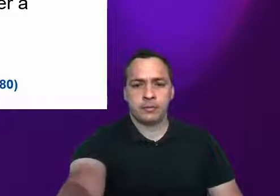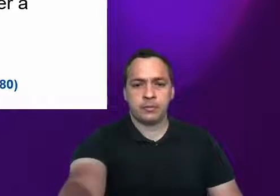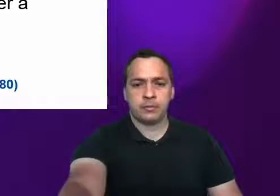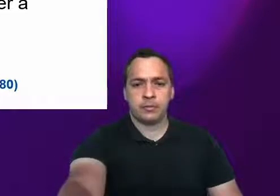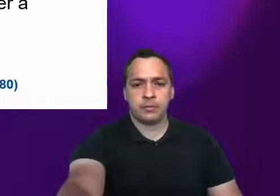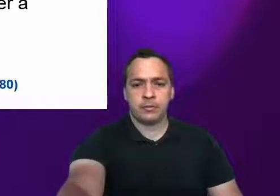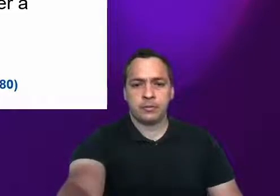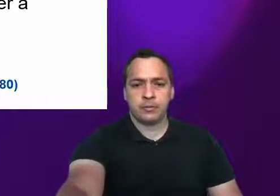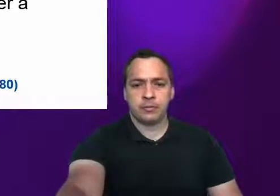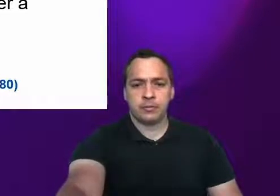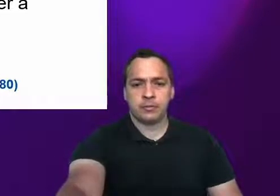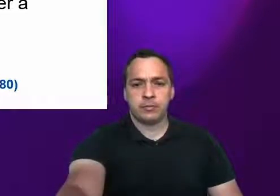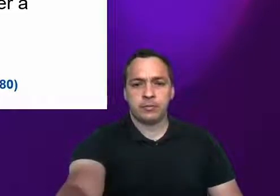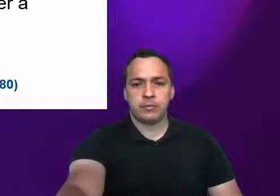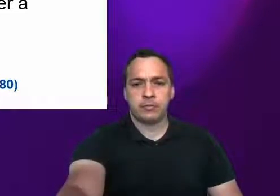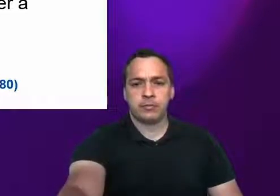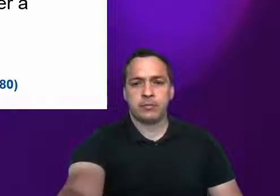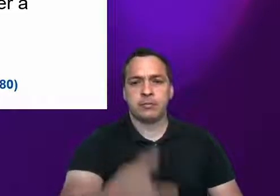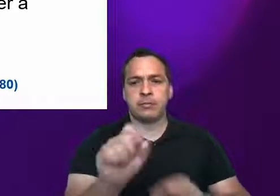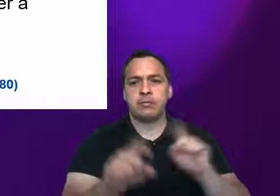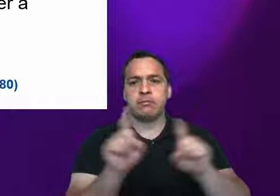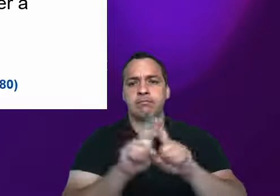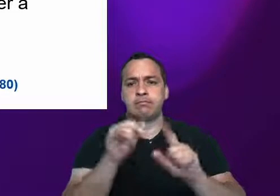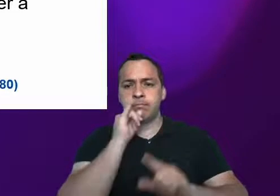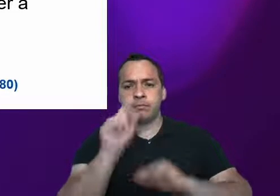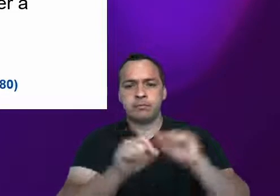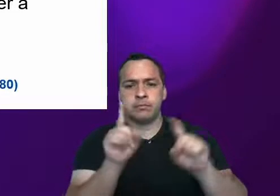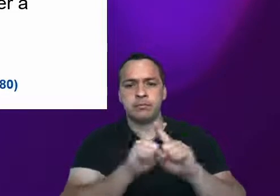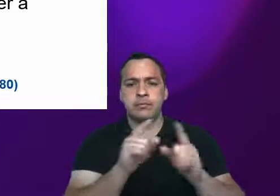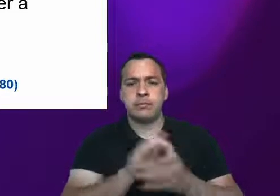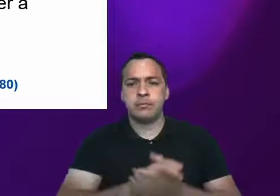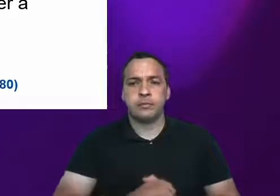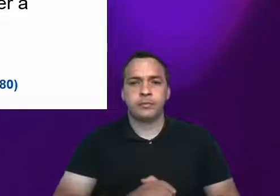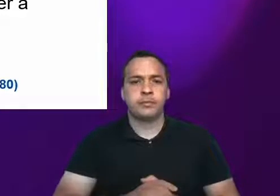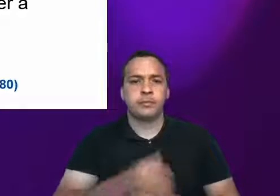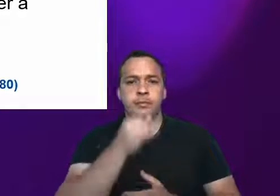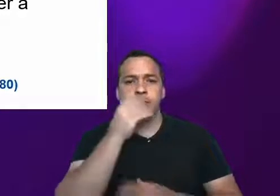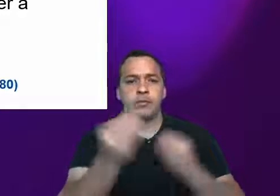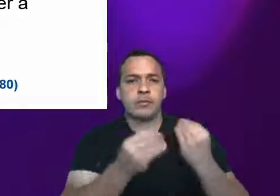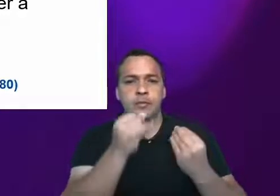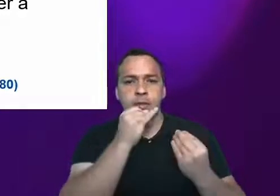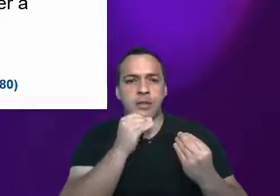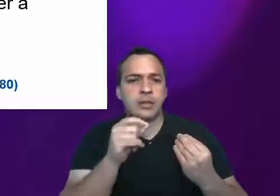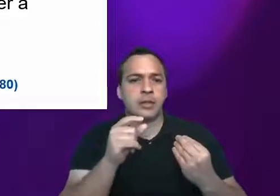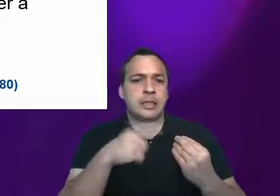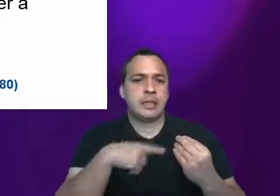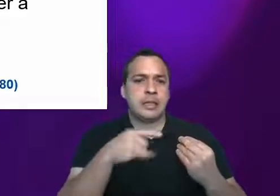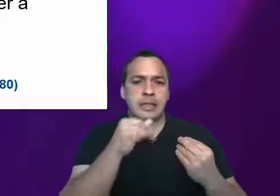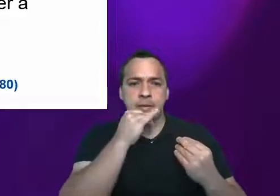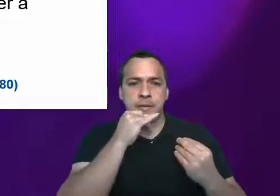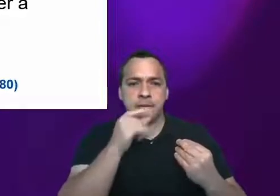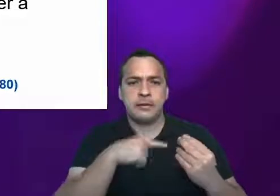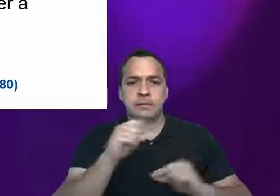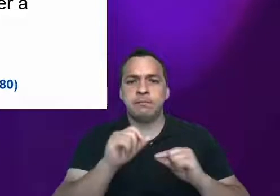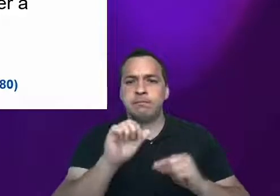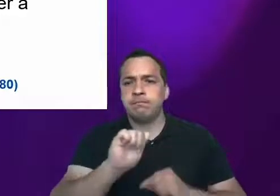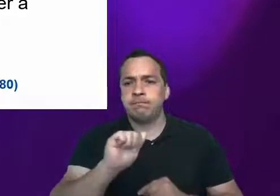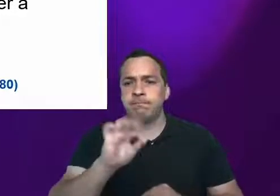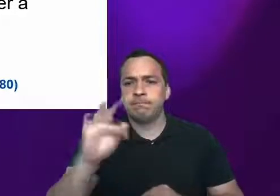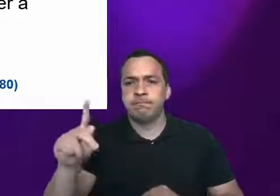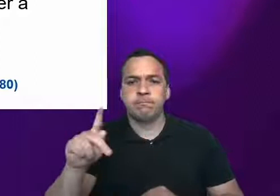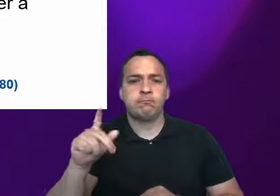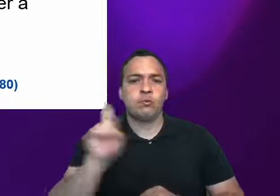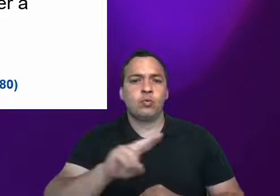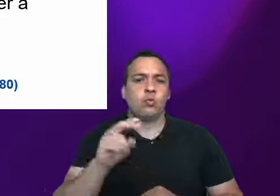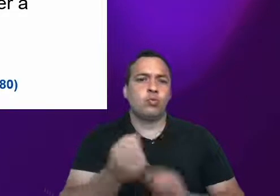prognóstico, exceto pela inclusão dos valores de alfa-feto como um fator prognóstico relevante. E a gente tem utilizado muito